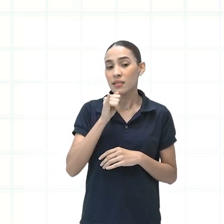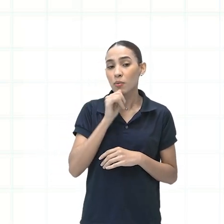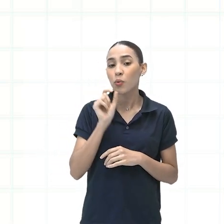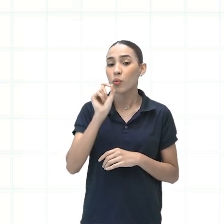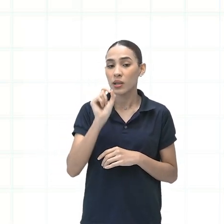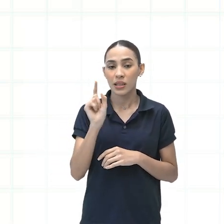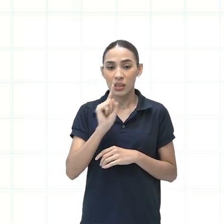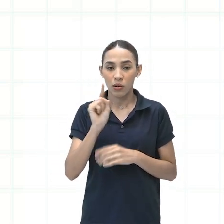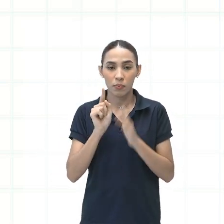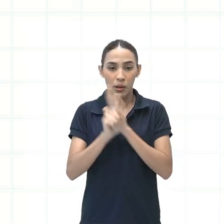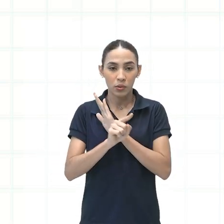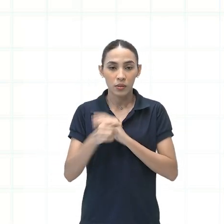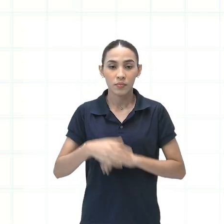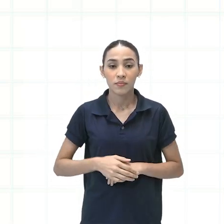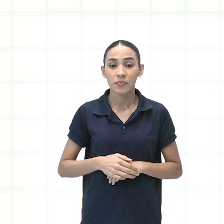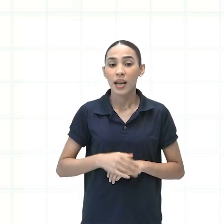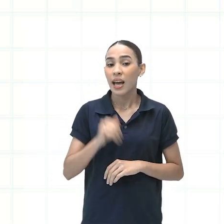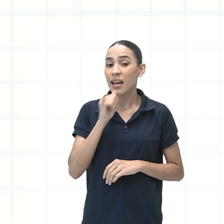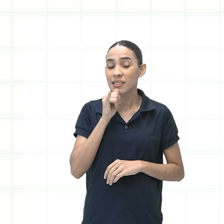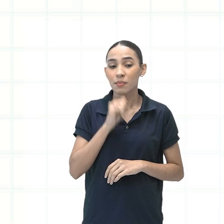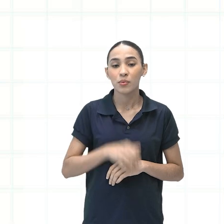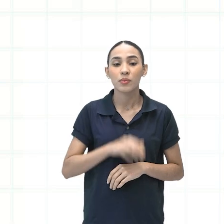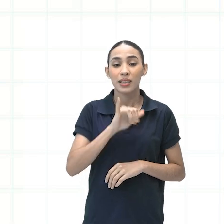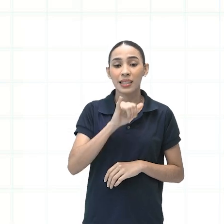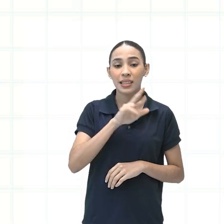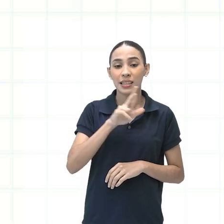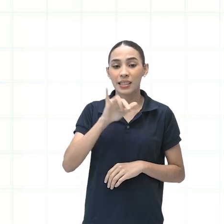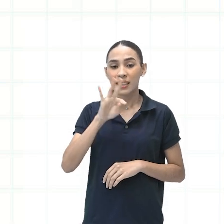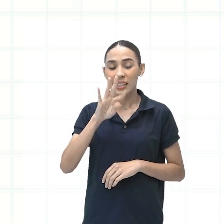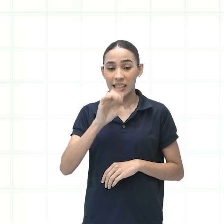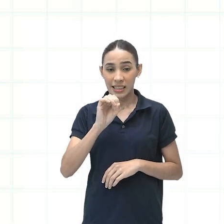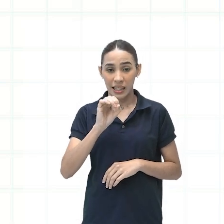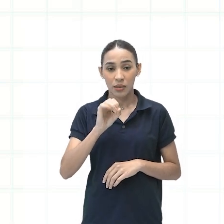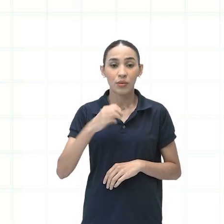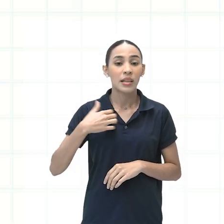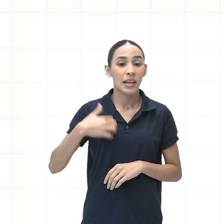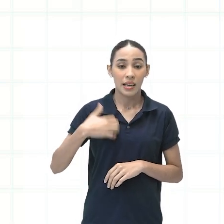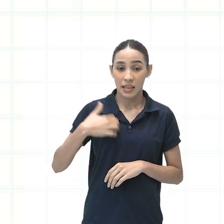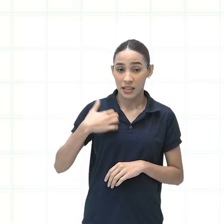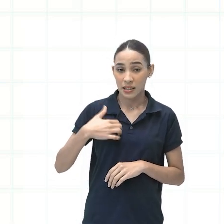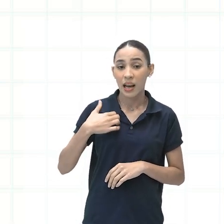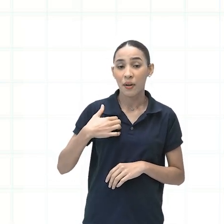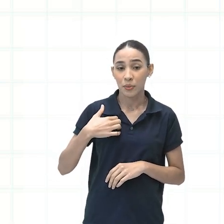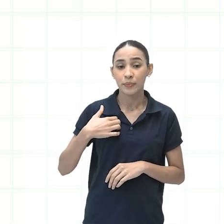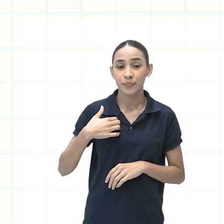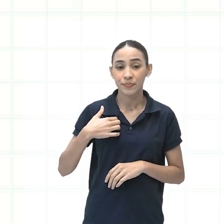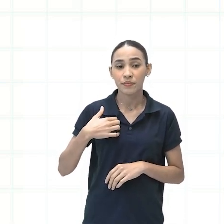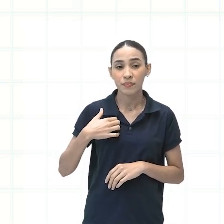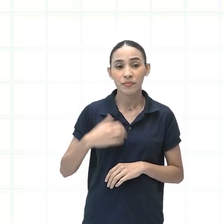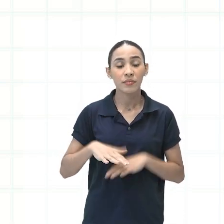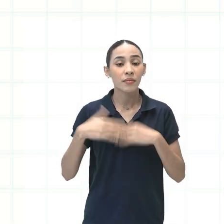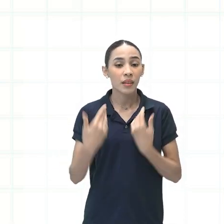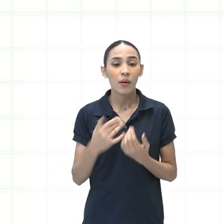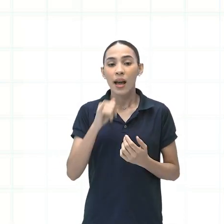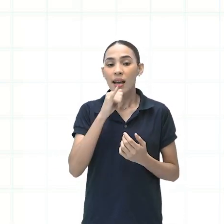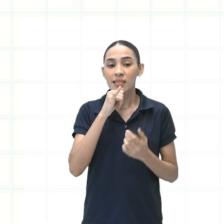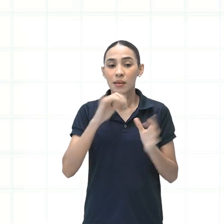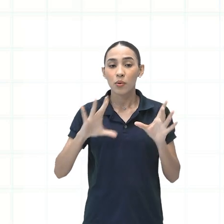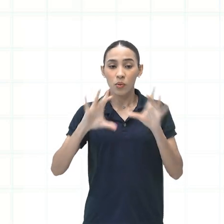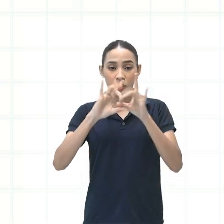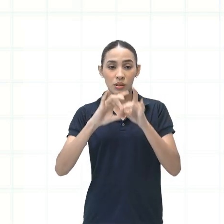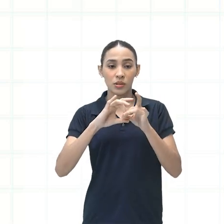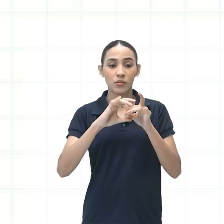disso? Aqui, ninguém o questionou, e aqui, como ele estava irritado. Esse